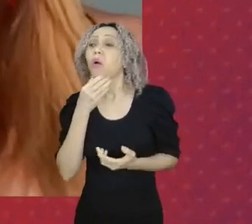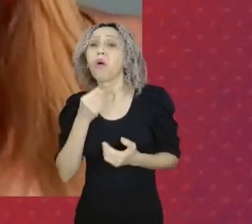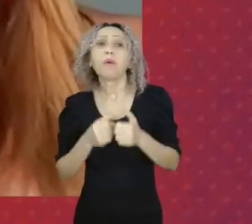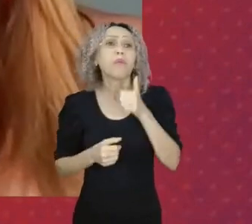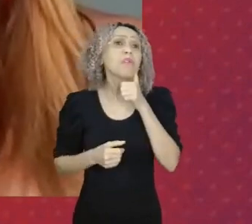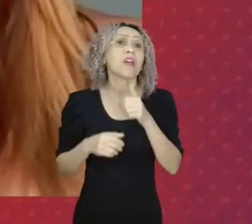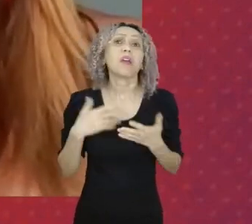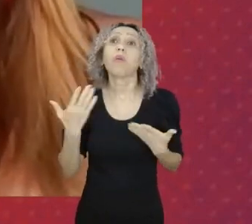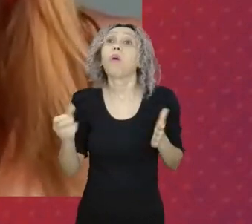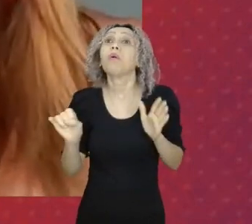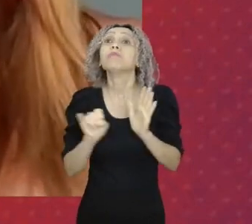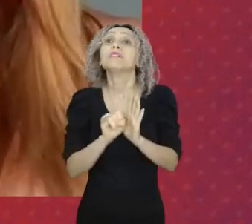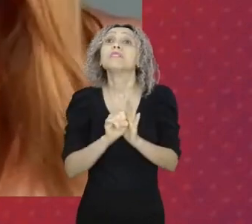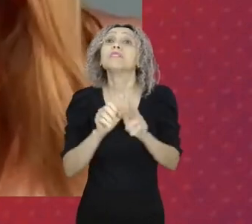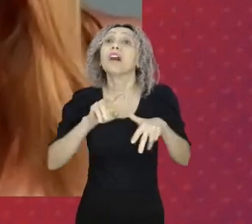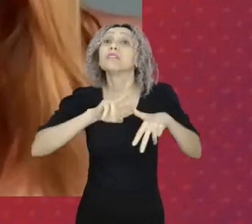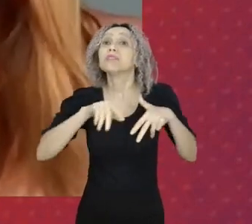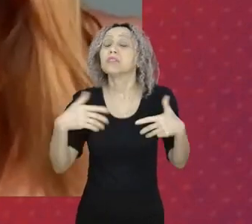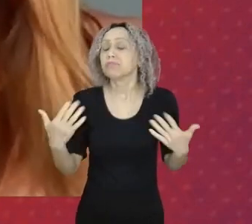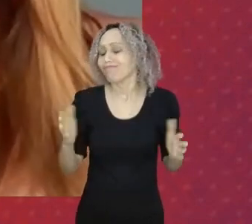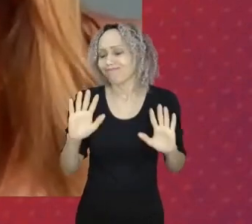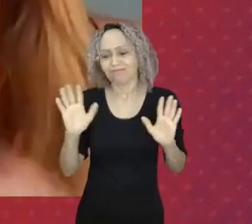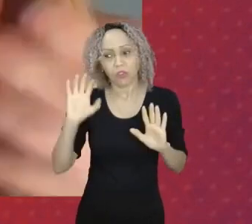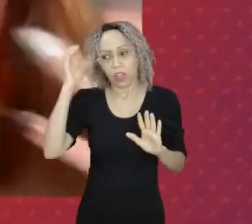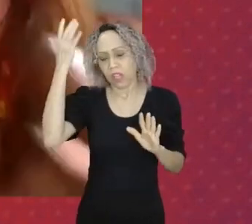tipos de